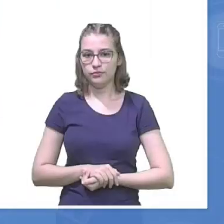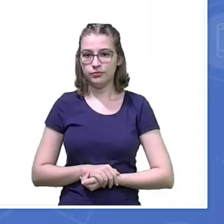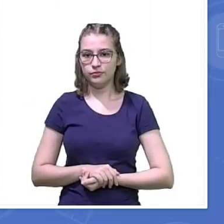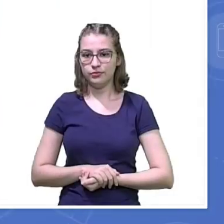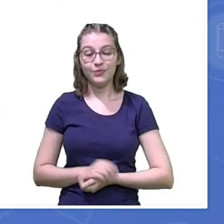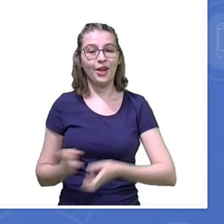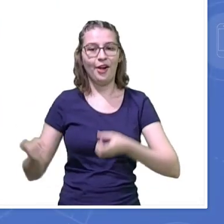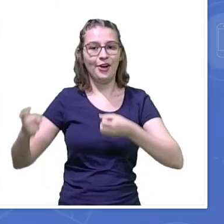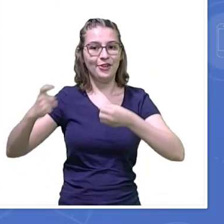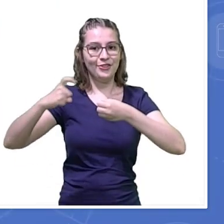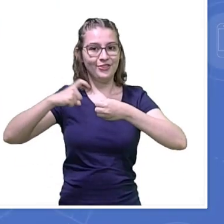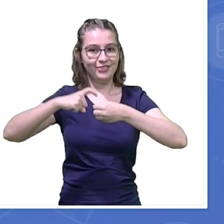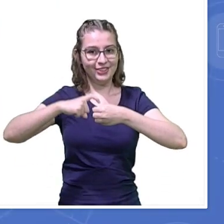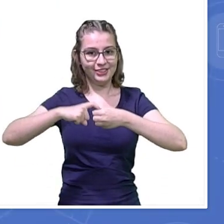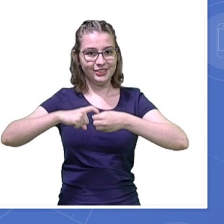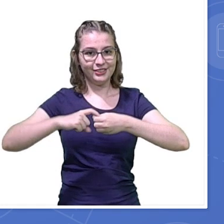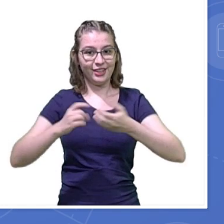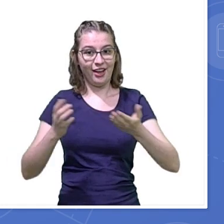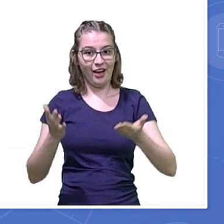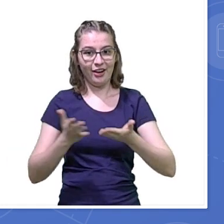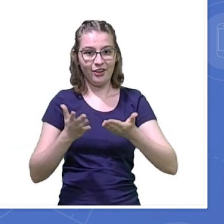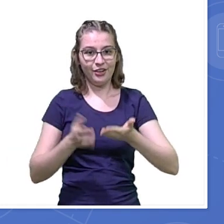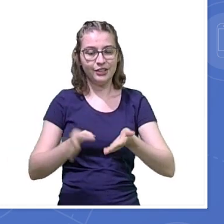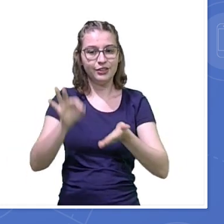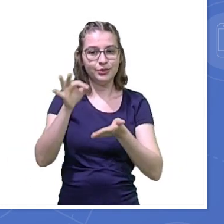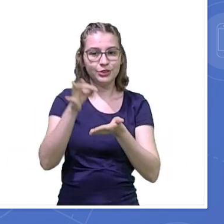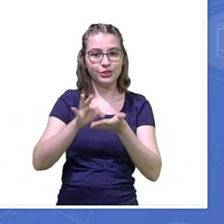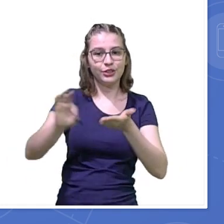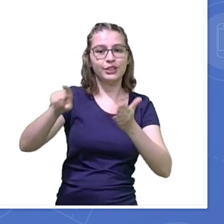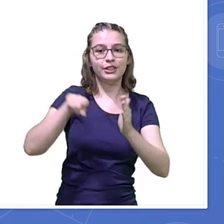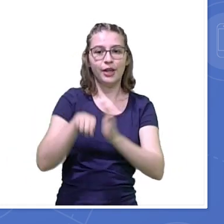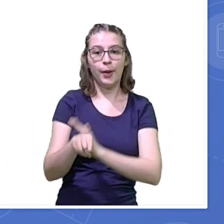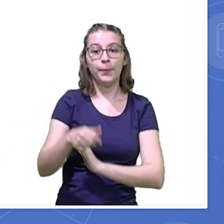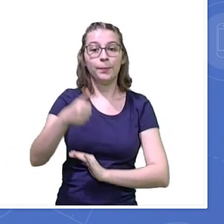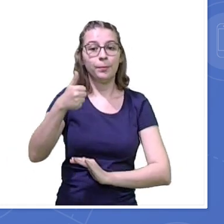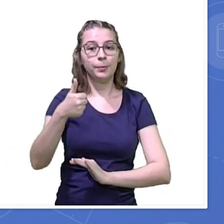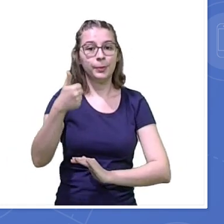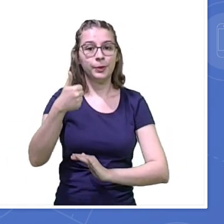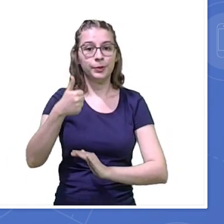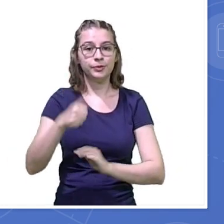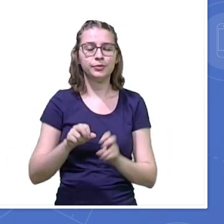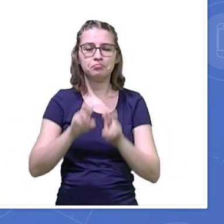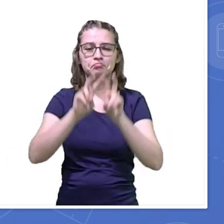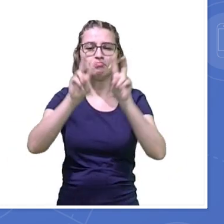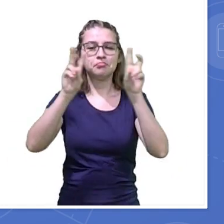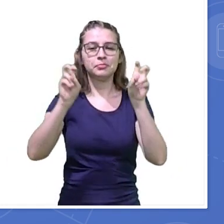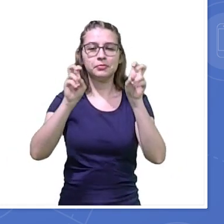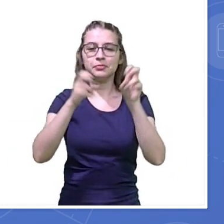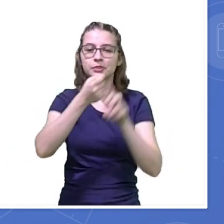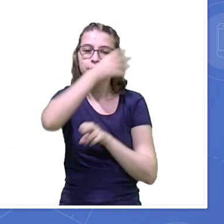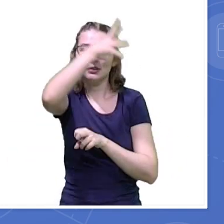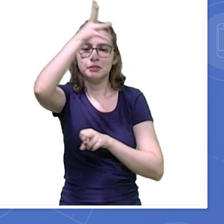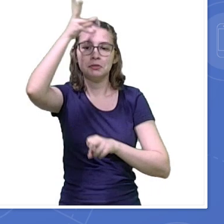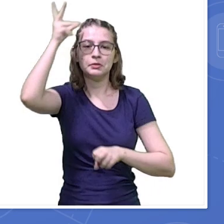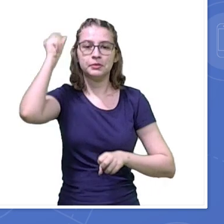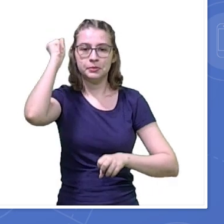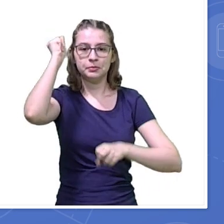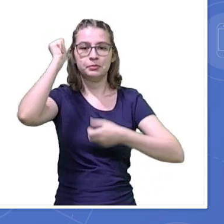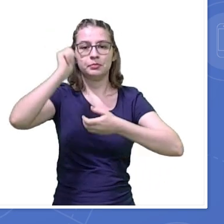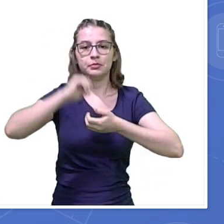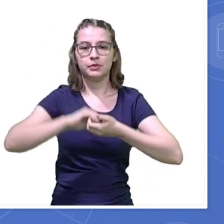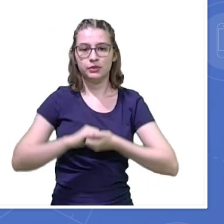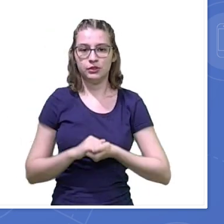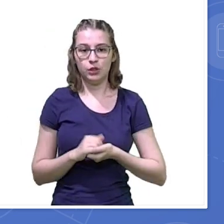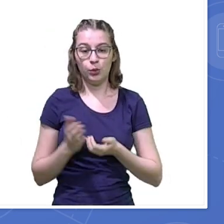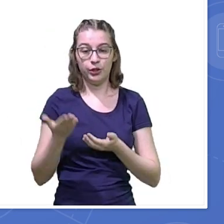Estamos de volta agora para o momento da correção dessa primeira questão, uma questão aí sobre a Amazônia, né, que foi um dos pontos que nós verificamos